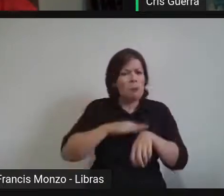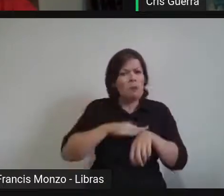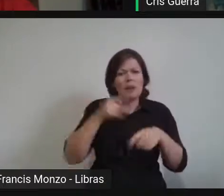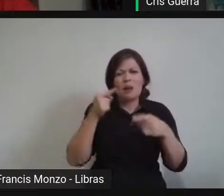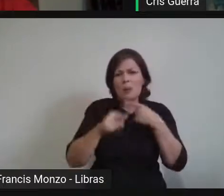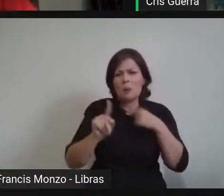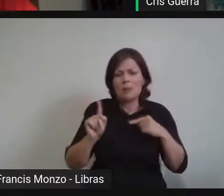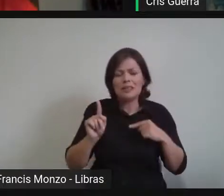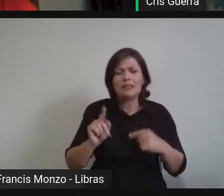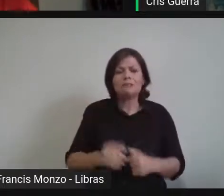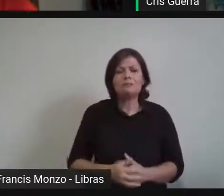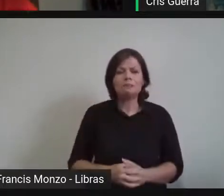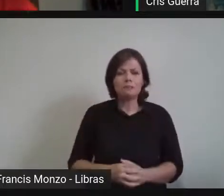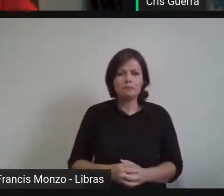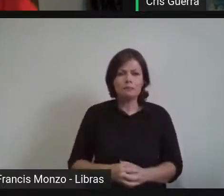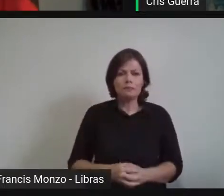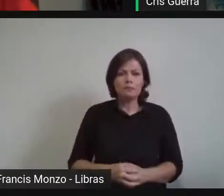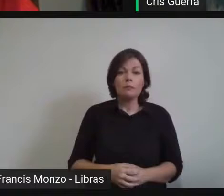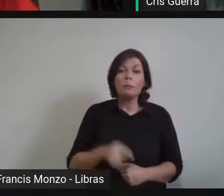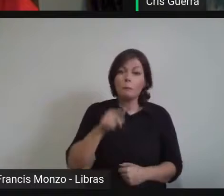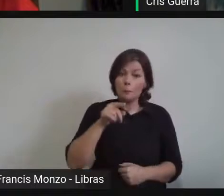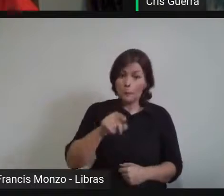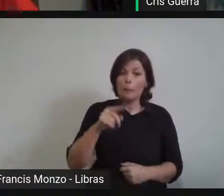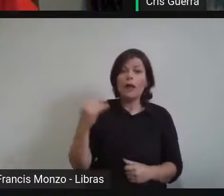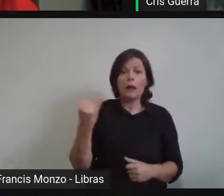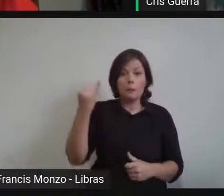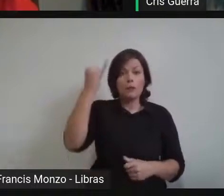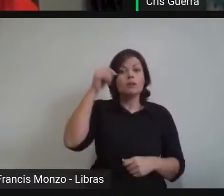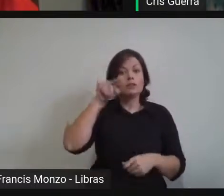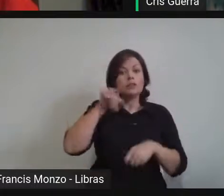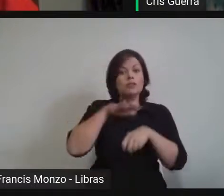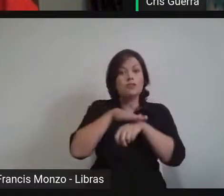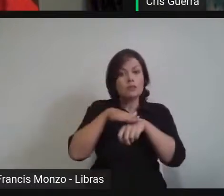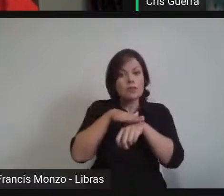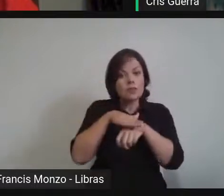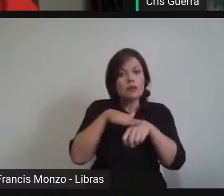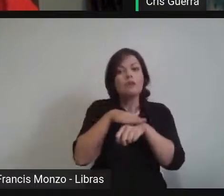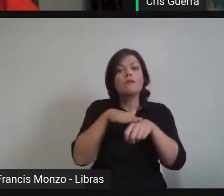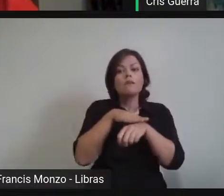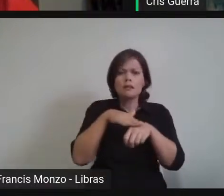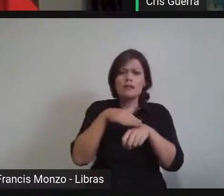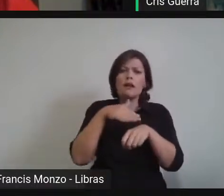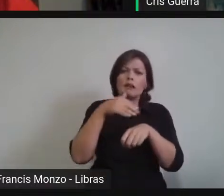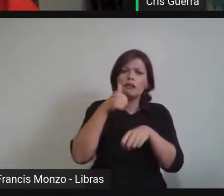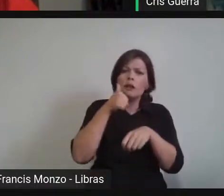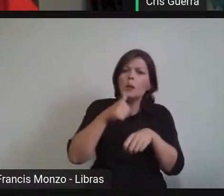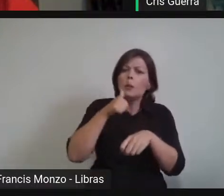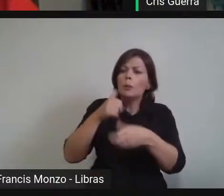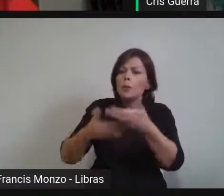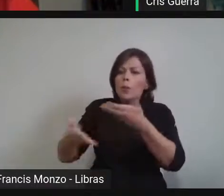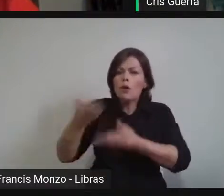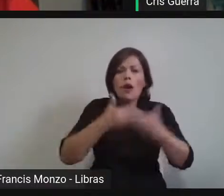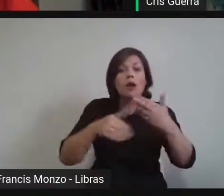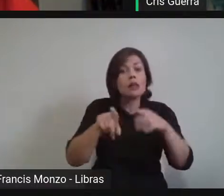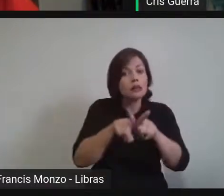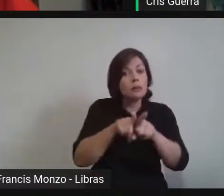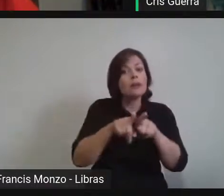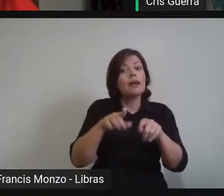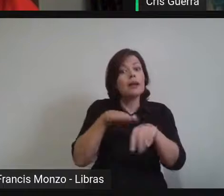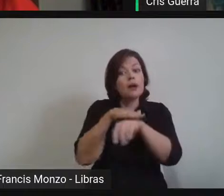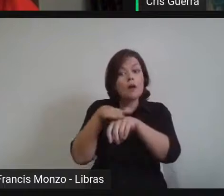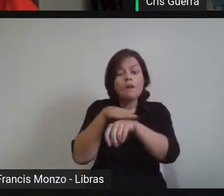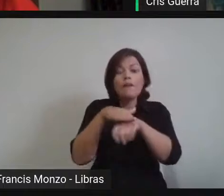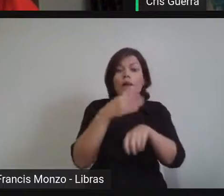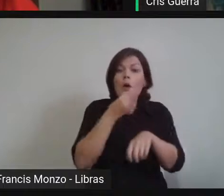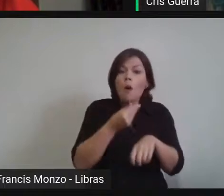conversa também com outras mulheres e até com homens também, você vai desconstruindo isso, né? Isso é algo que vem muito